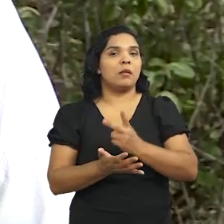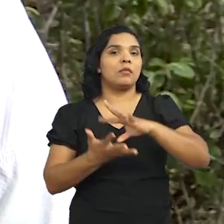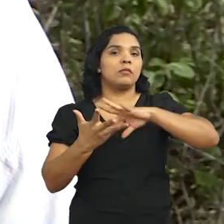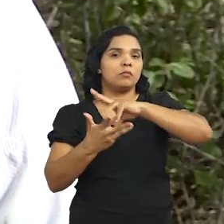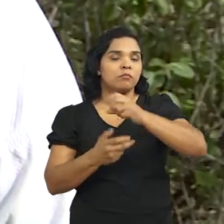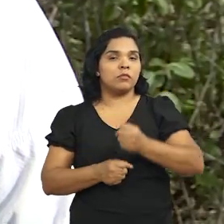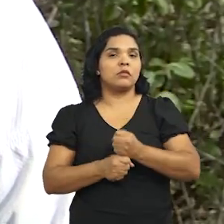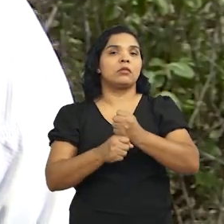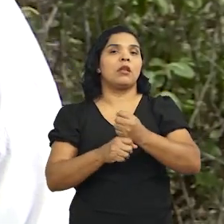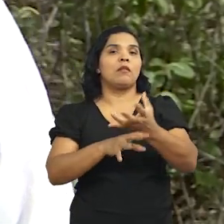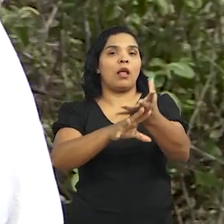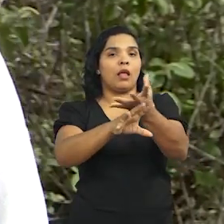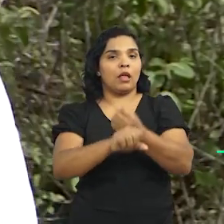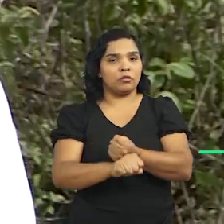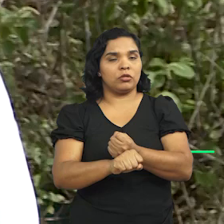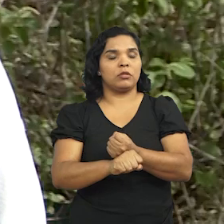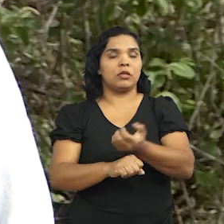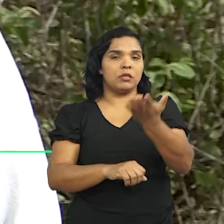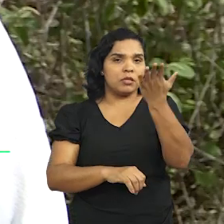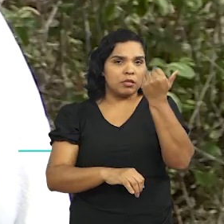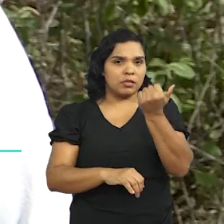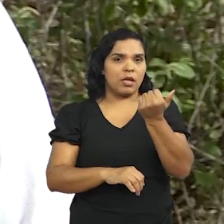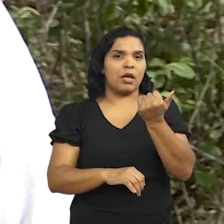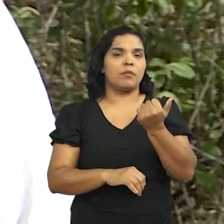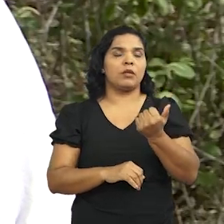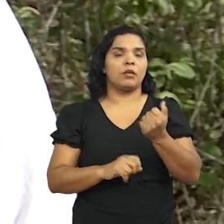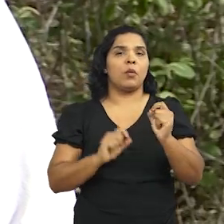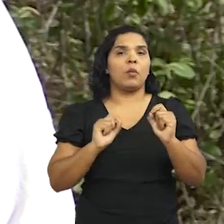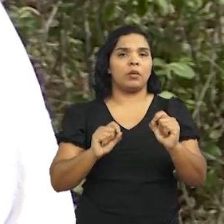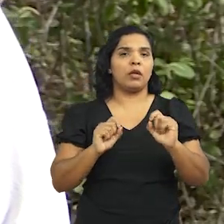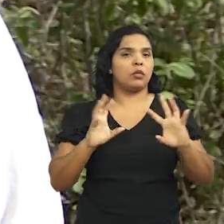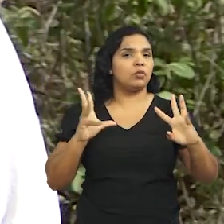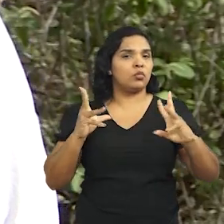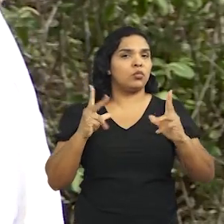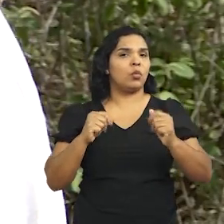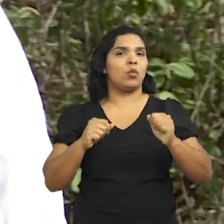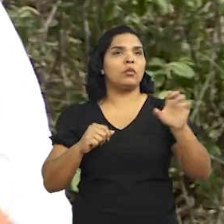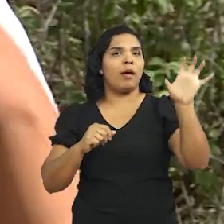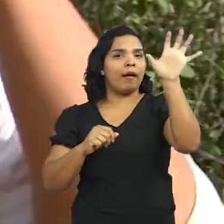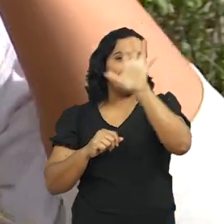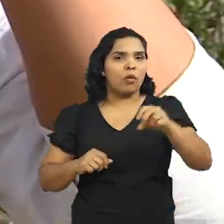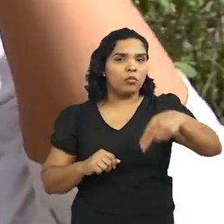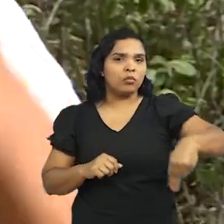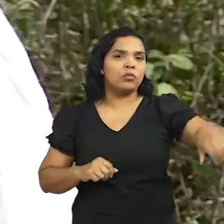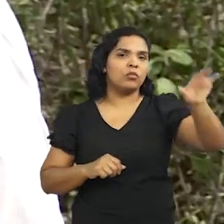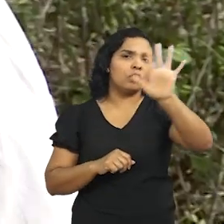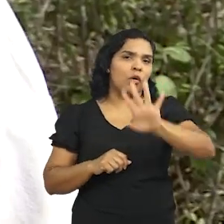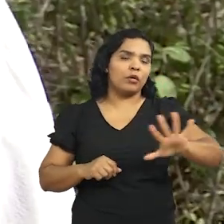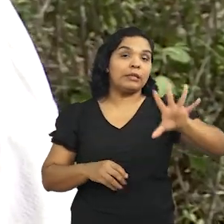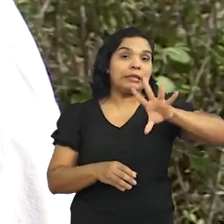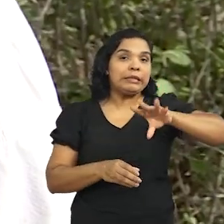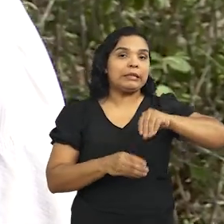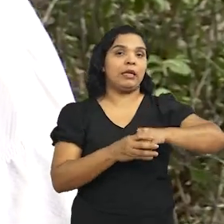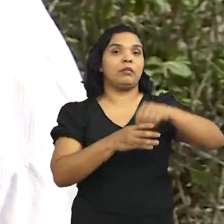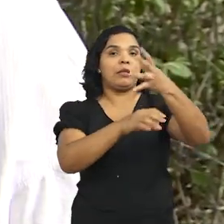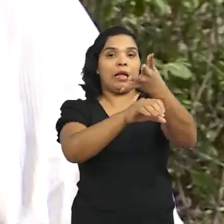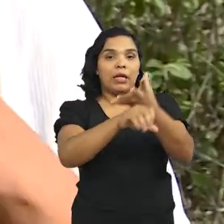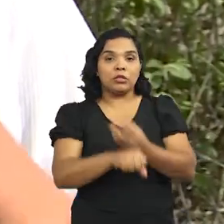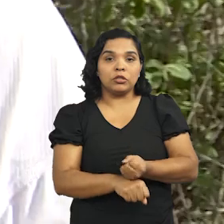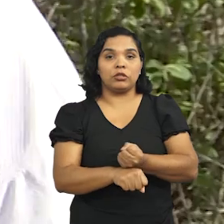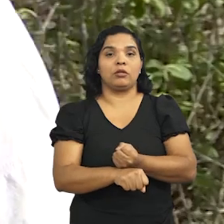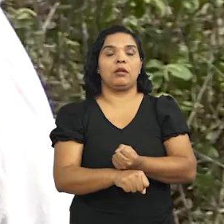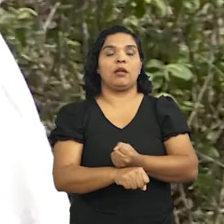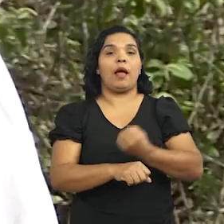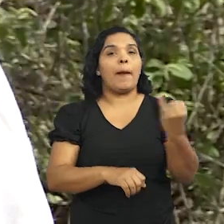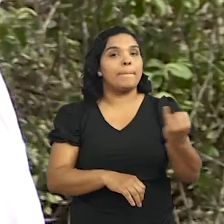garantem o suprimento contínuo e sustentável da madeira da Caatinga, né? A gente sabe que toda a região Nordeste, praticamente, ela